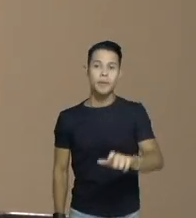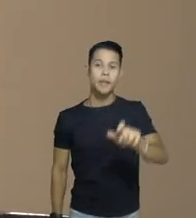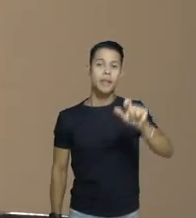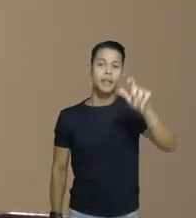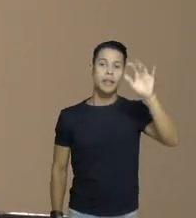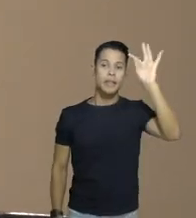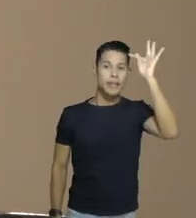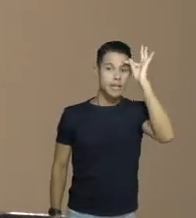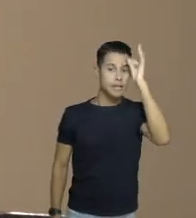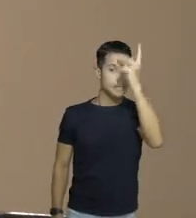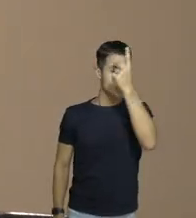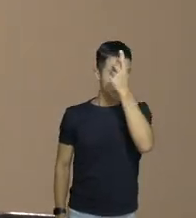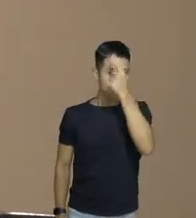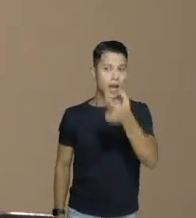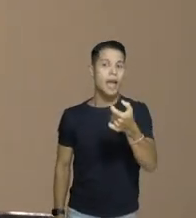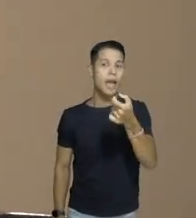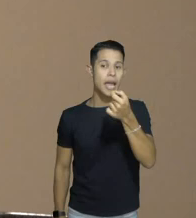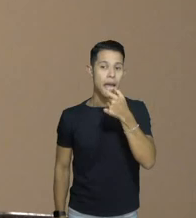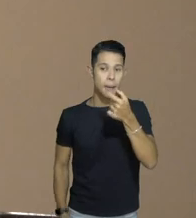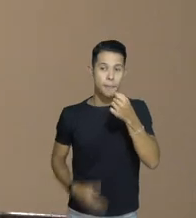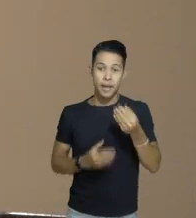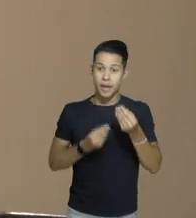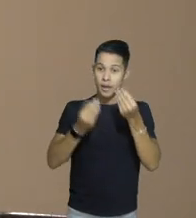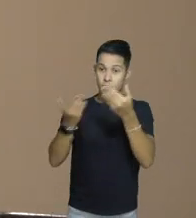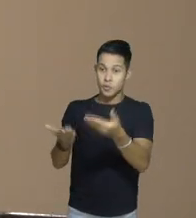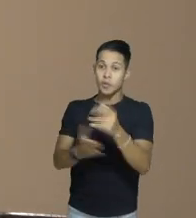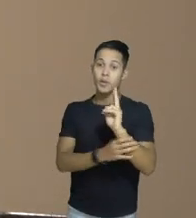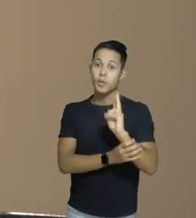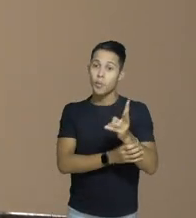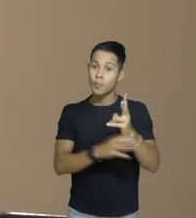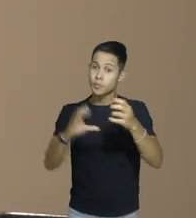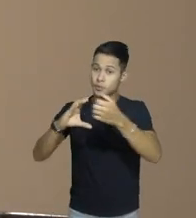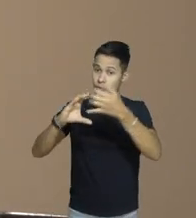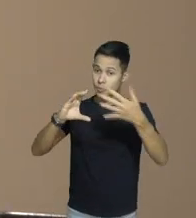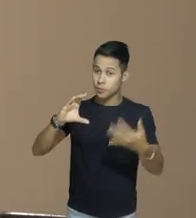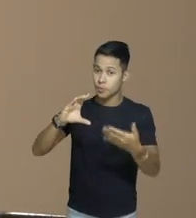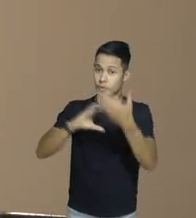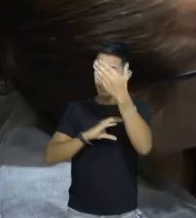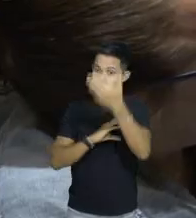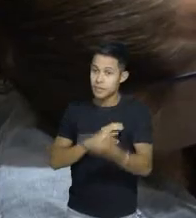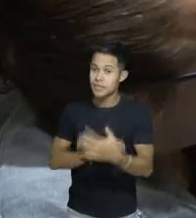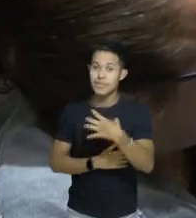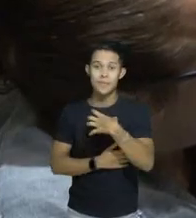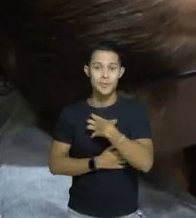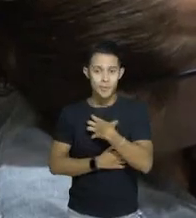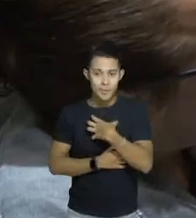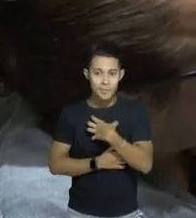Medicou, vamos supor, né? E continua tendo características ali, sintomas funcionais?